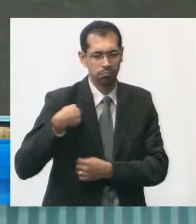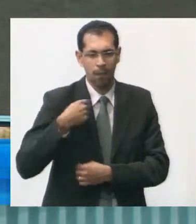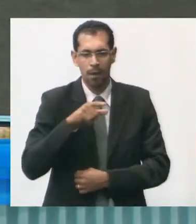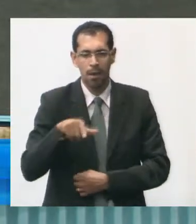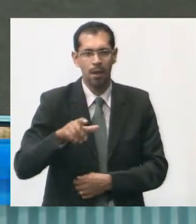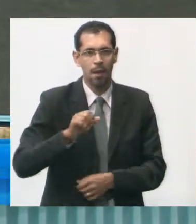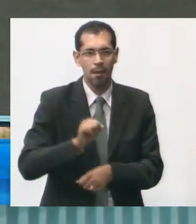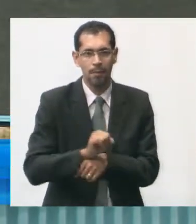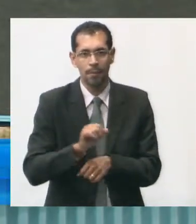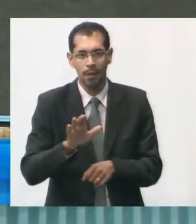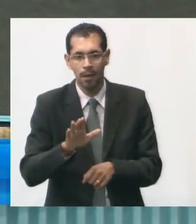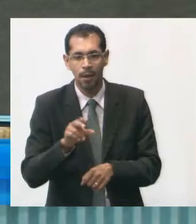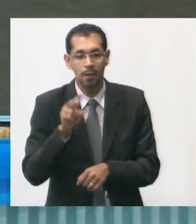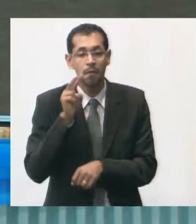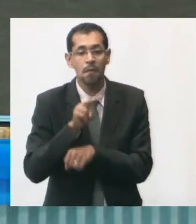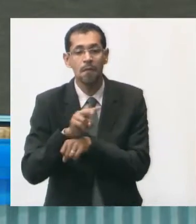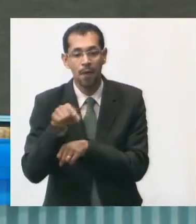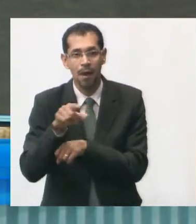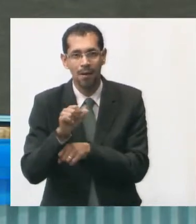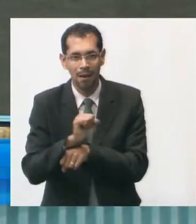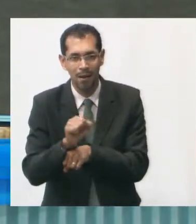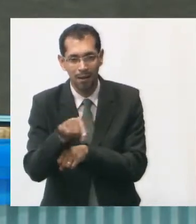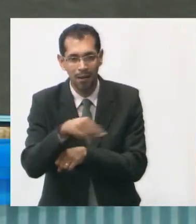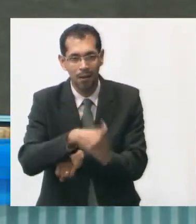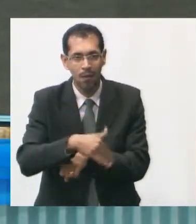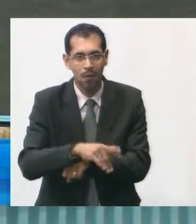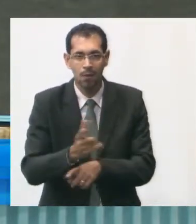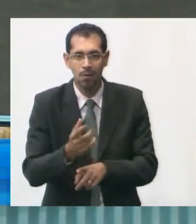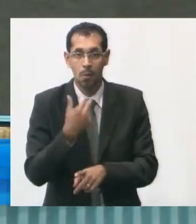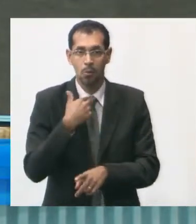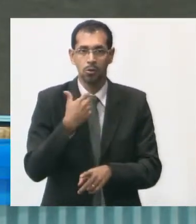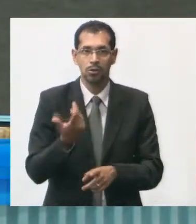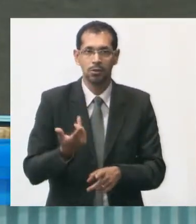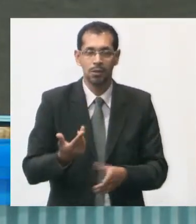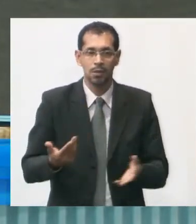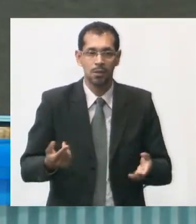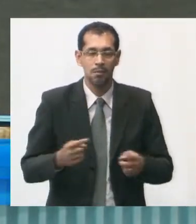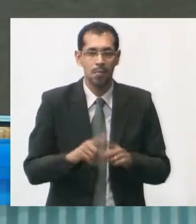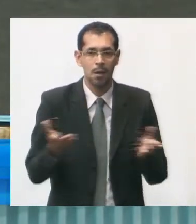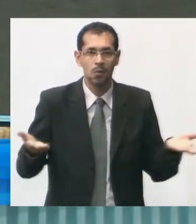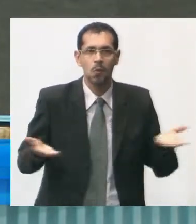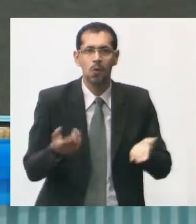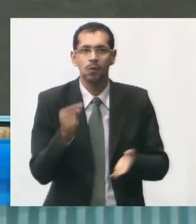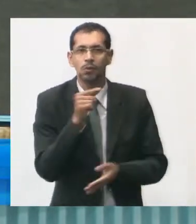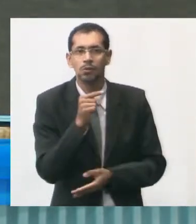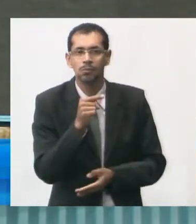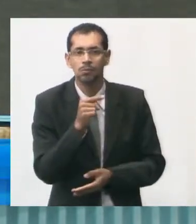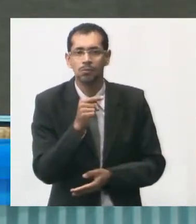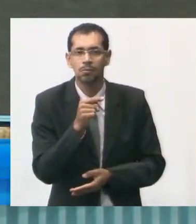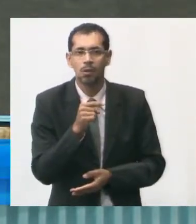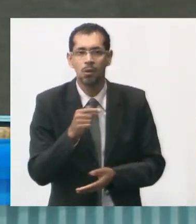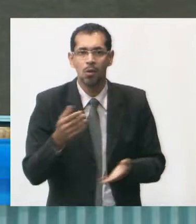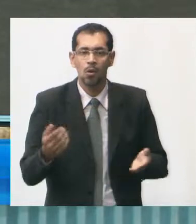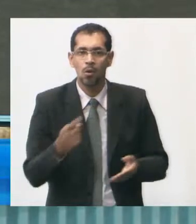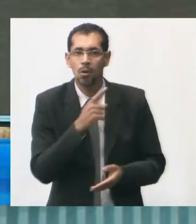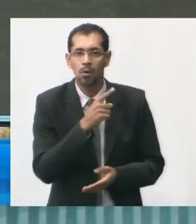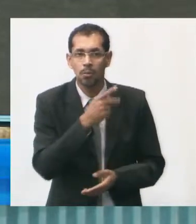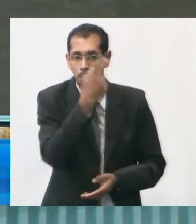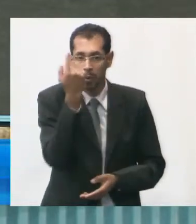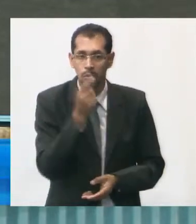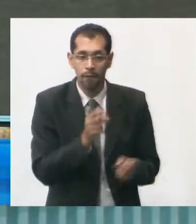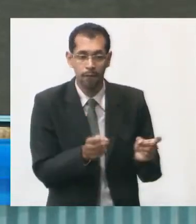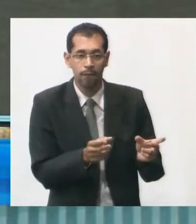que final de semana fica fechado porque eles colocam os carrinhos bate-bate, a pessoa está alugando os carrinhos, ganhando dinheiro, a quadra não é